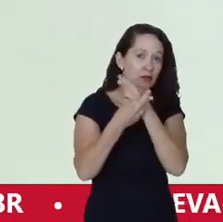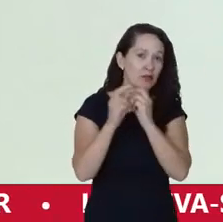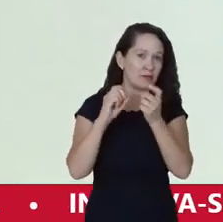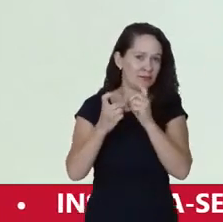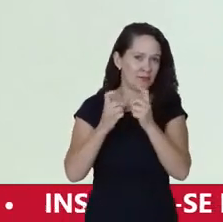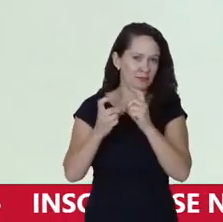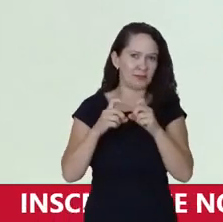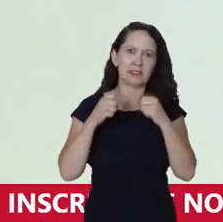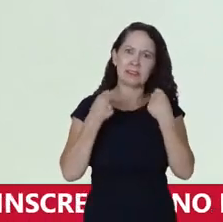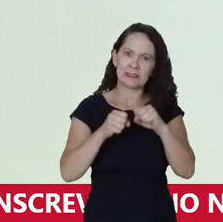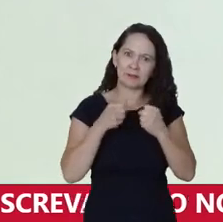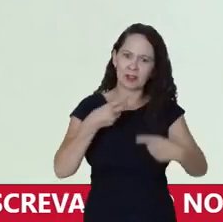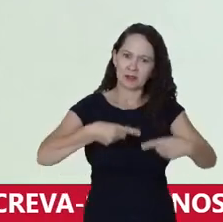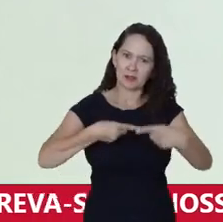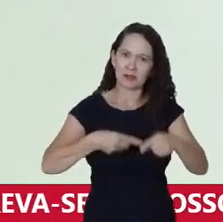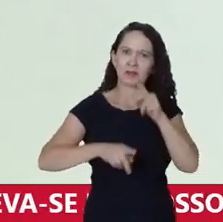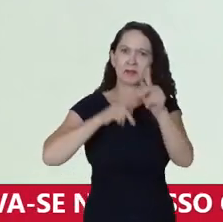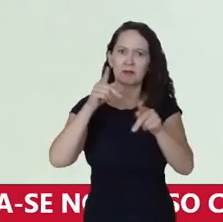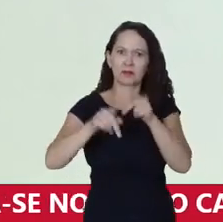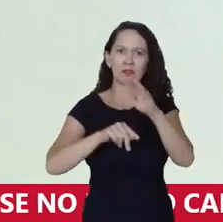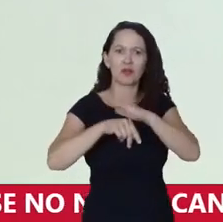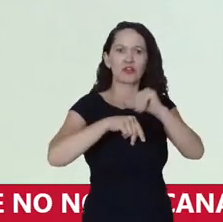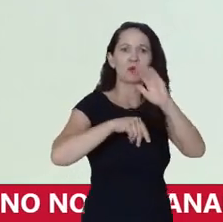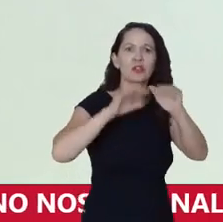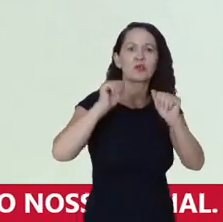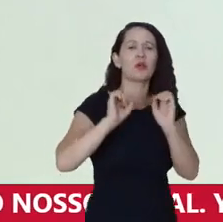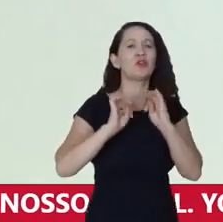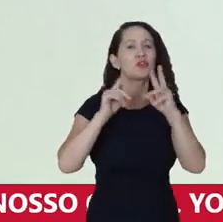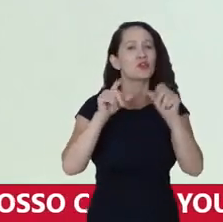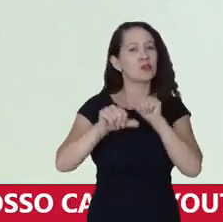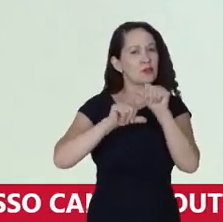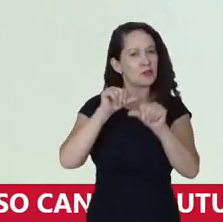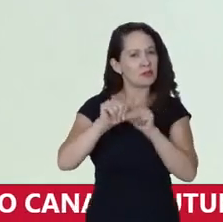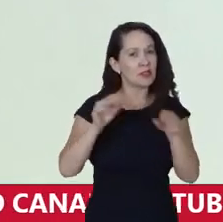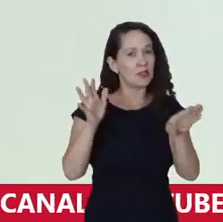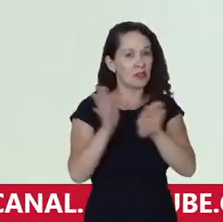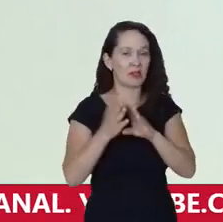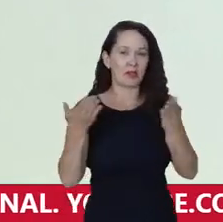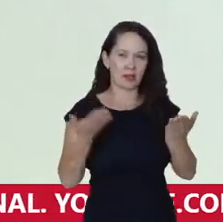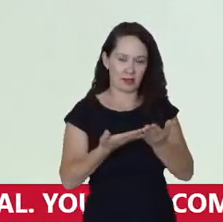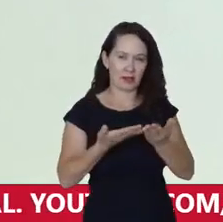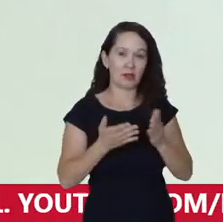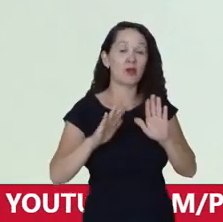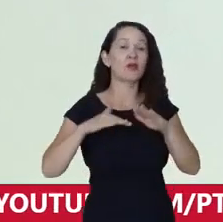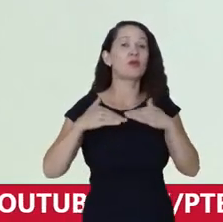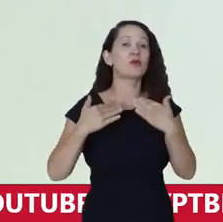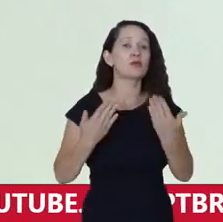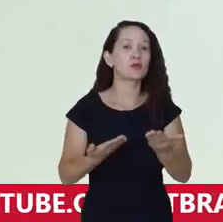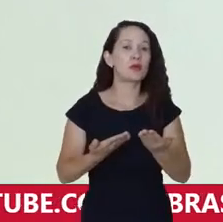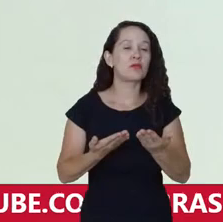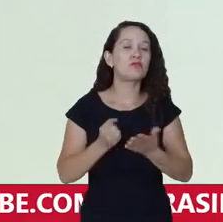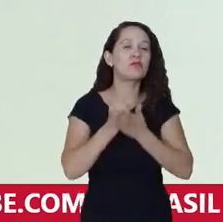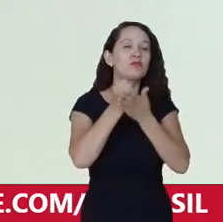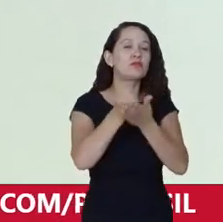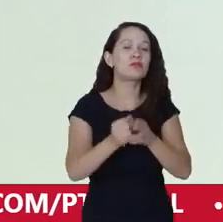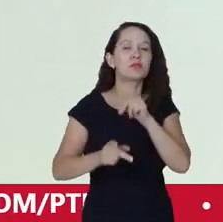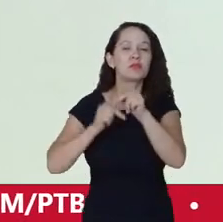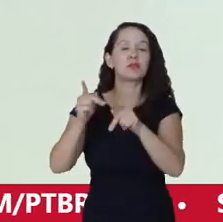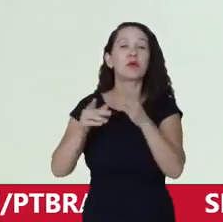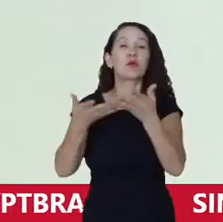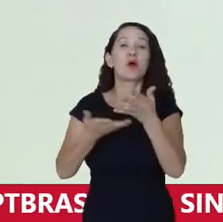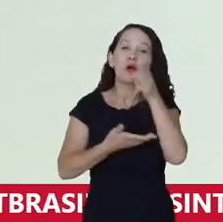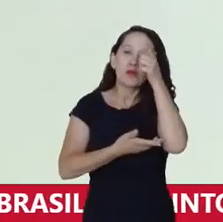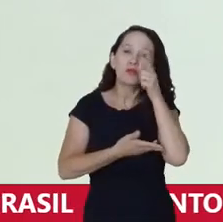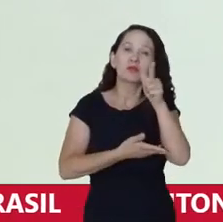E é preciso fazer esse debate com a população de todas as reformas que foram feitas até aqui, qual foi o benefício, qual foi o